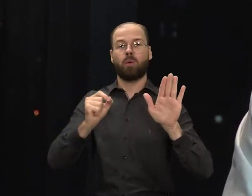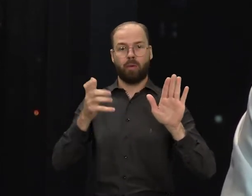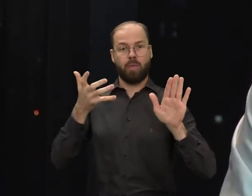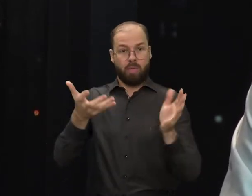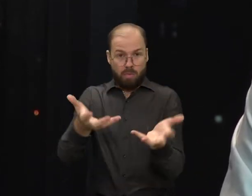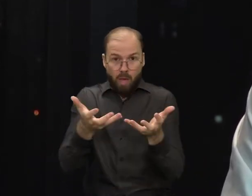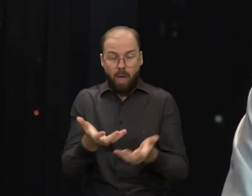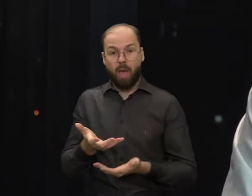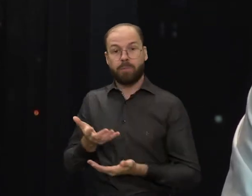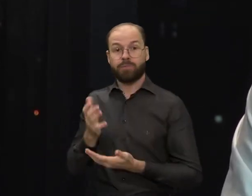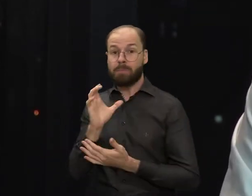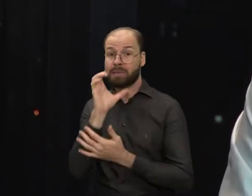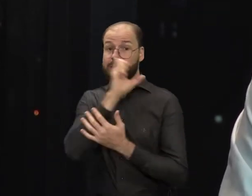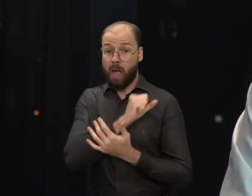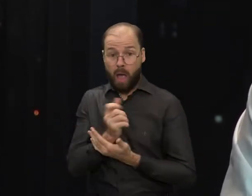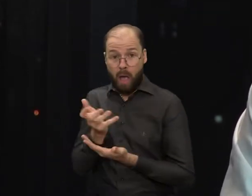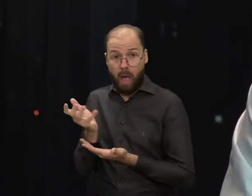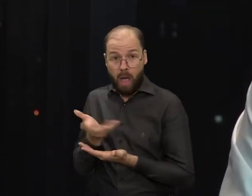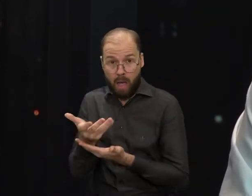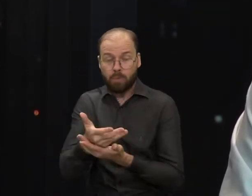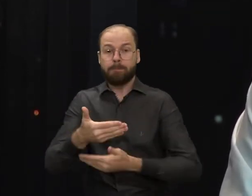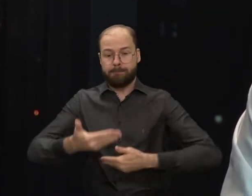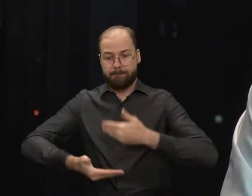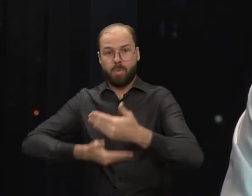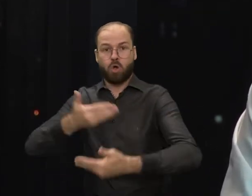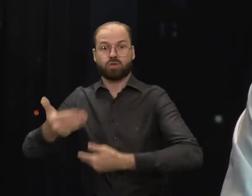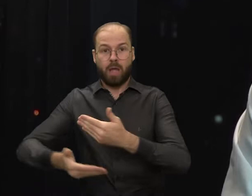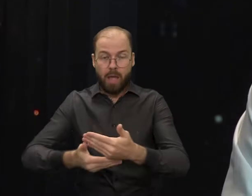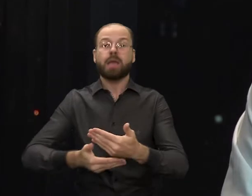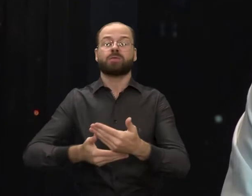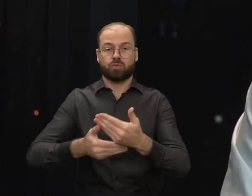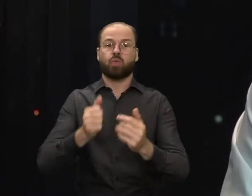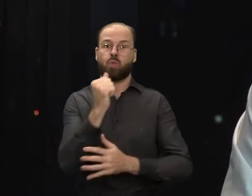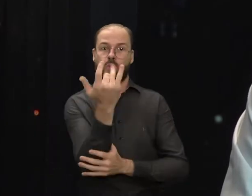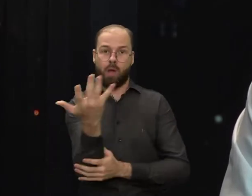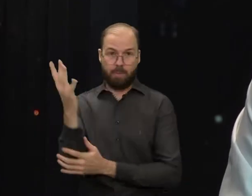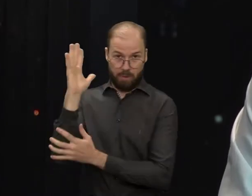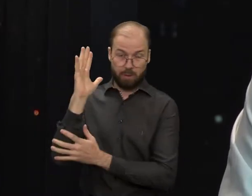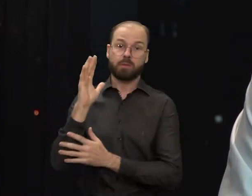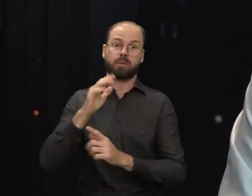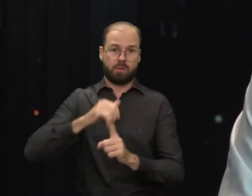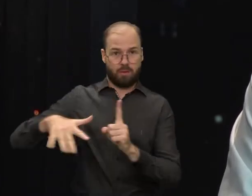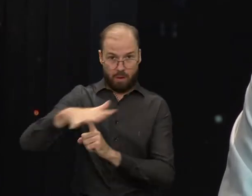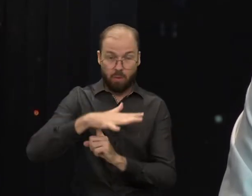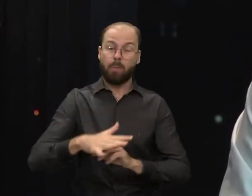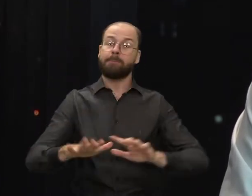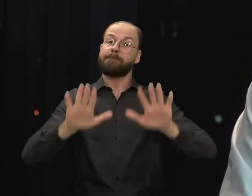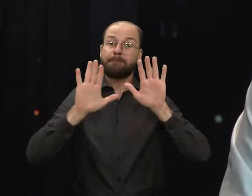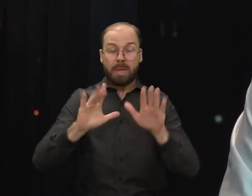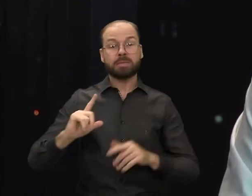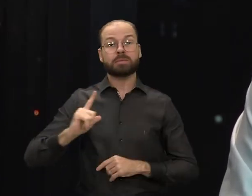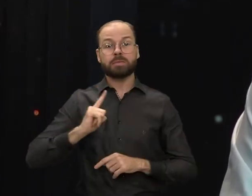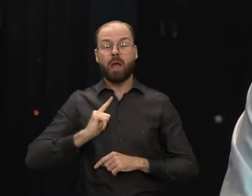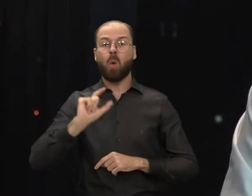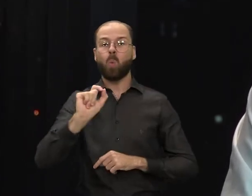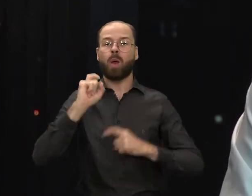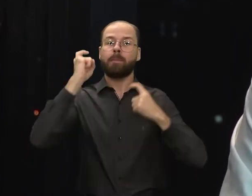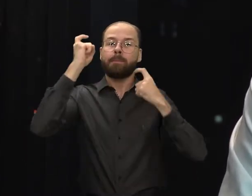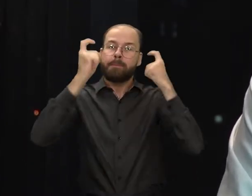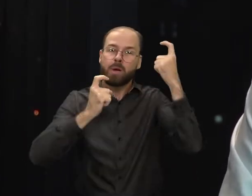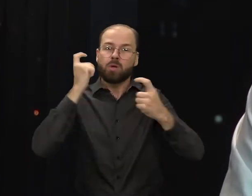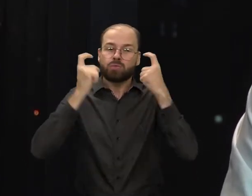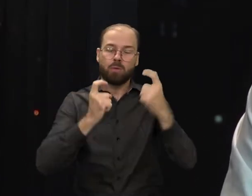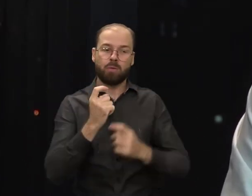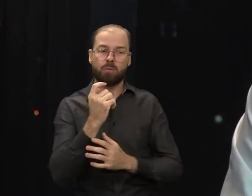de licenciamento ambiental. Então, existe uma preocupação em fazer com que